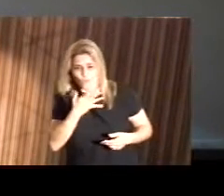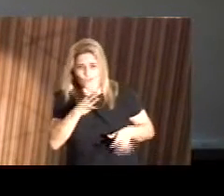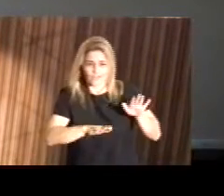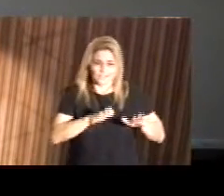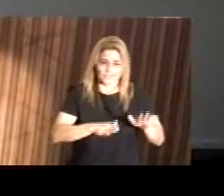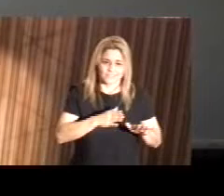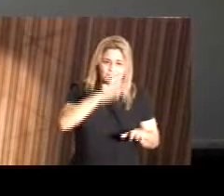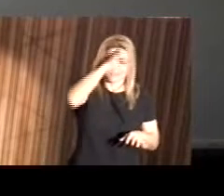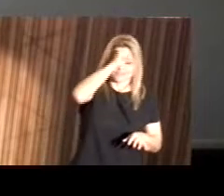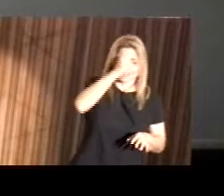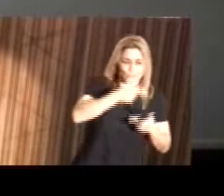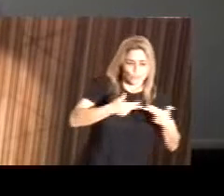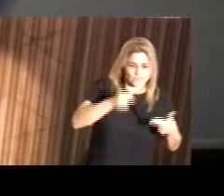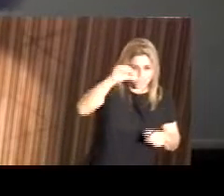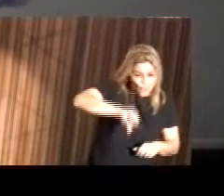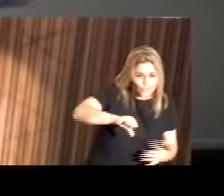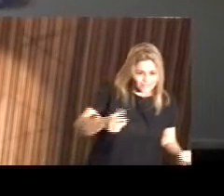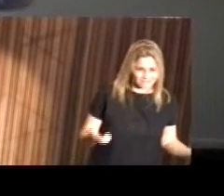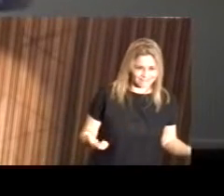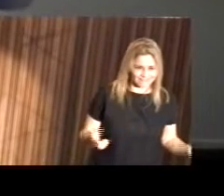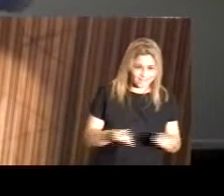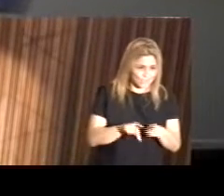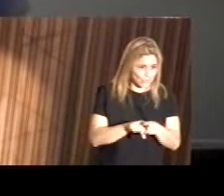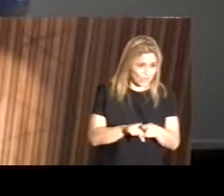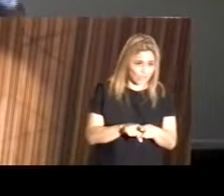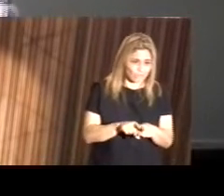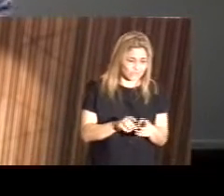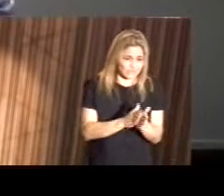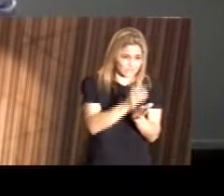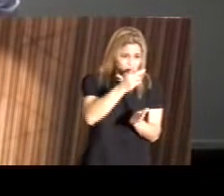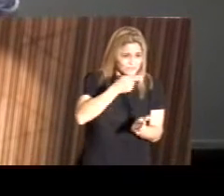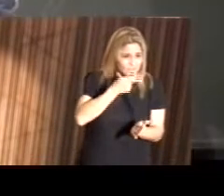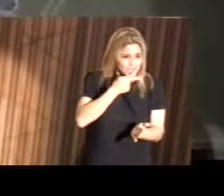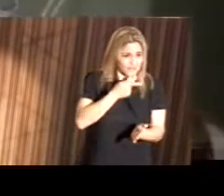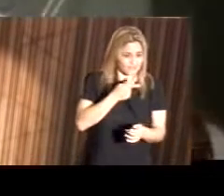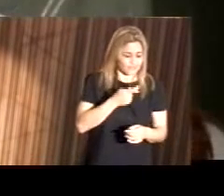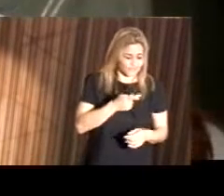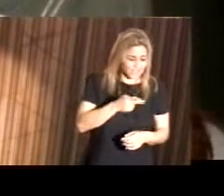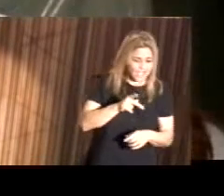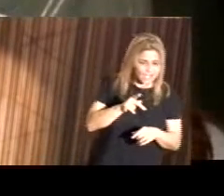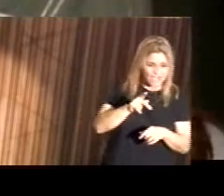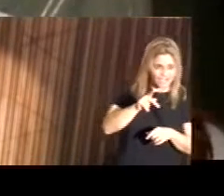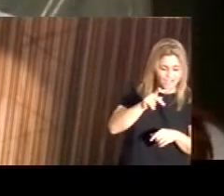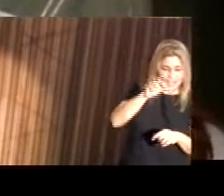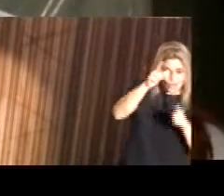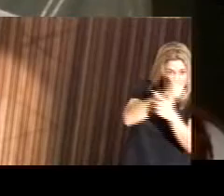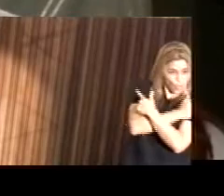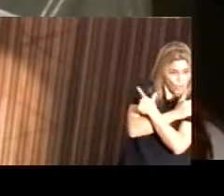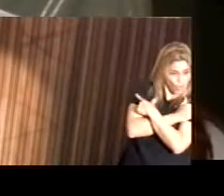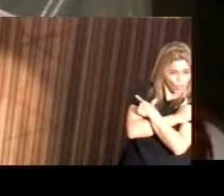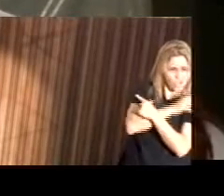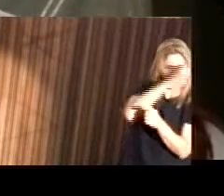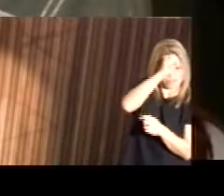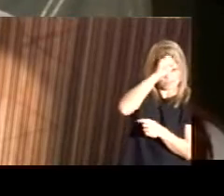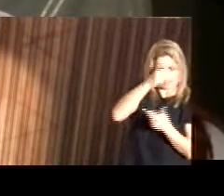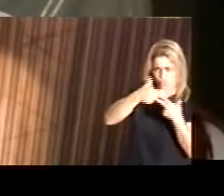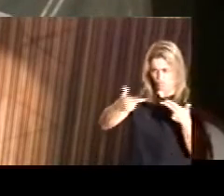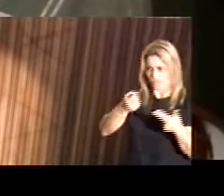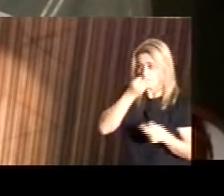ocasião, Ló aprendeu algumas coisas que não foram boas com Abraão. Abraão foi para o